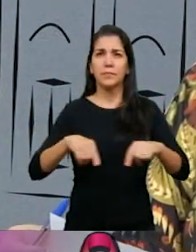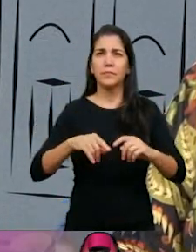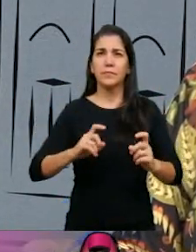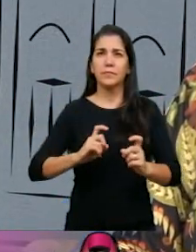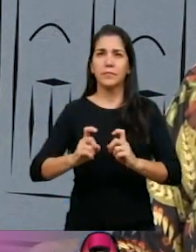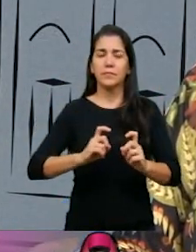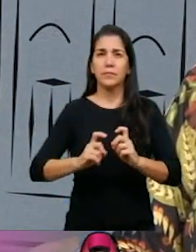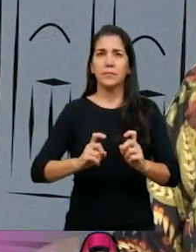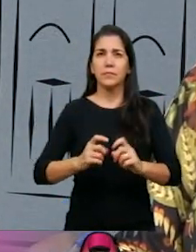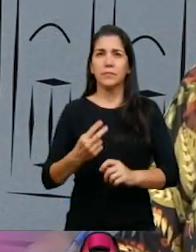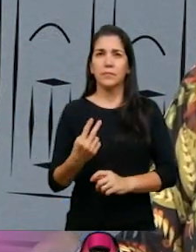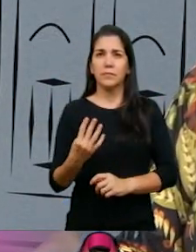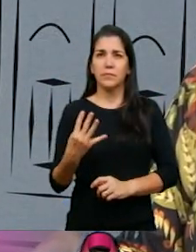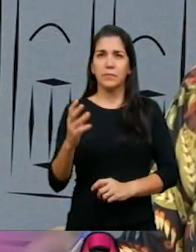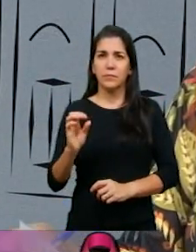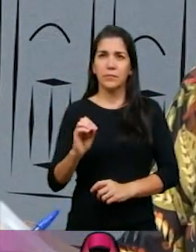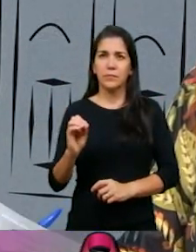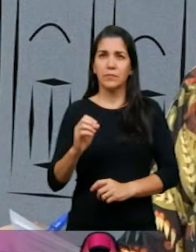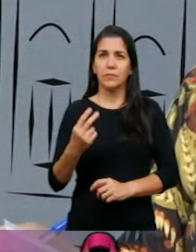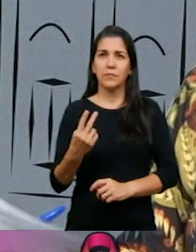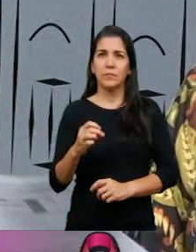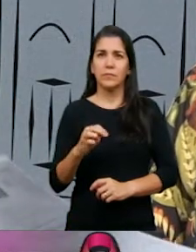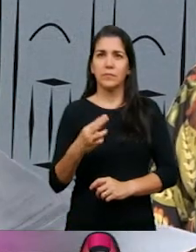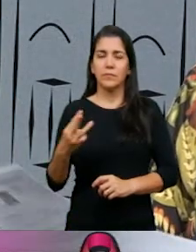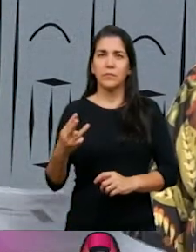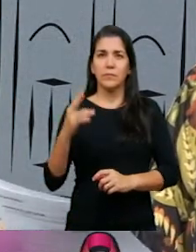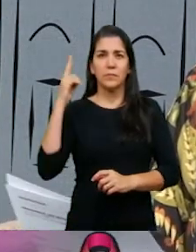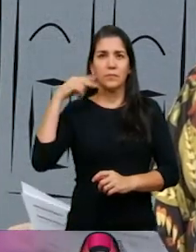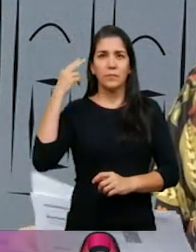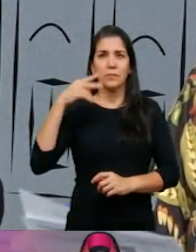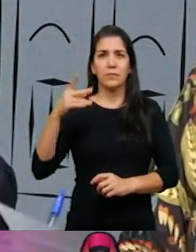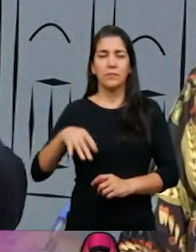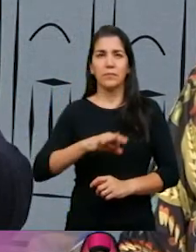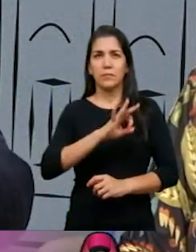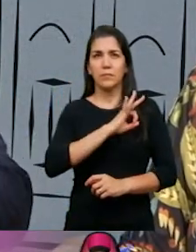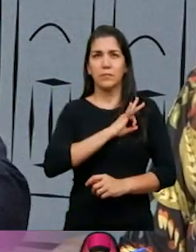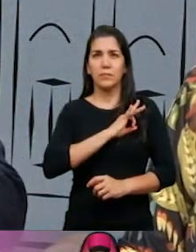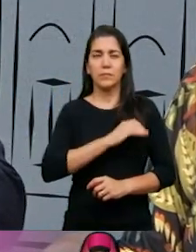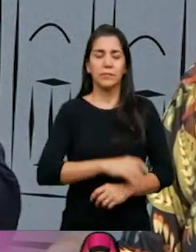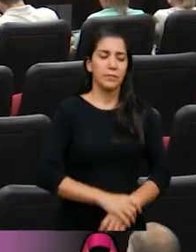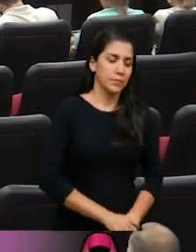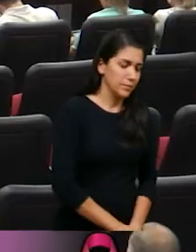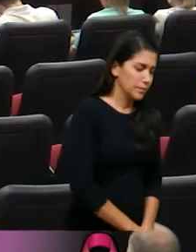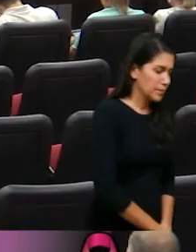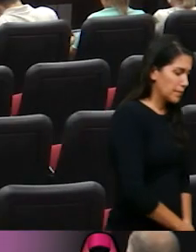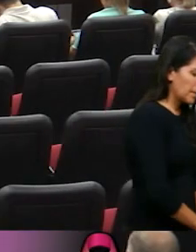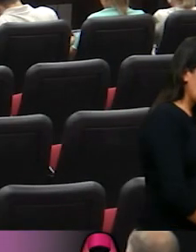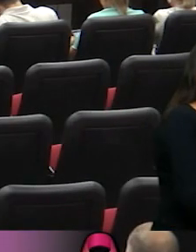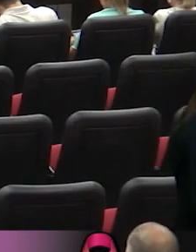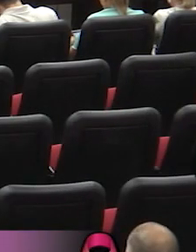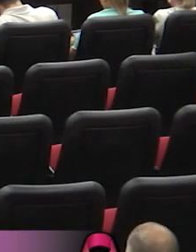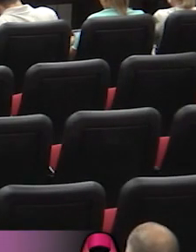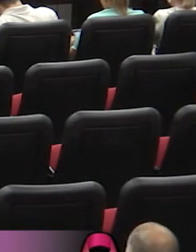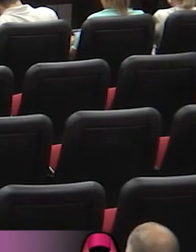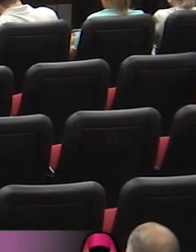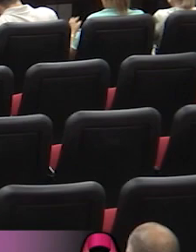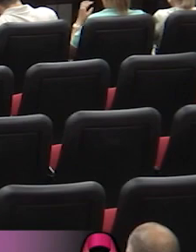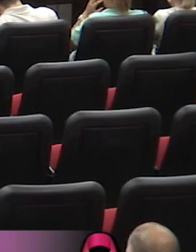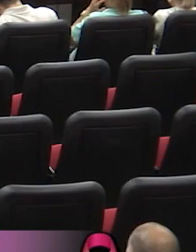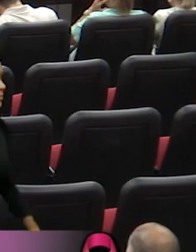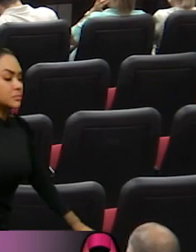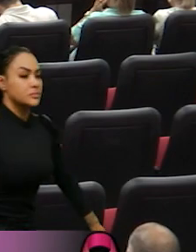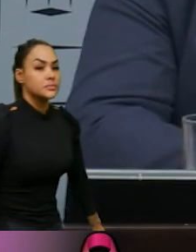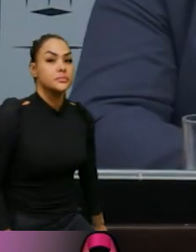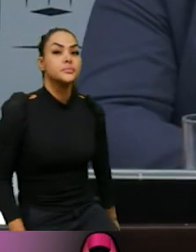Sessões, 24 de outubro de 2023, Dr. Jaime, vereador PSDB. O requerimento está em votação.